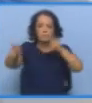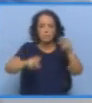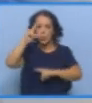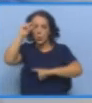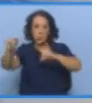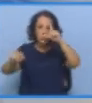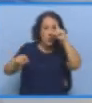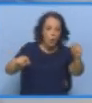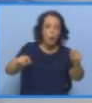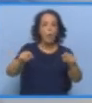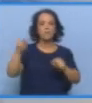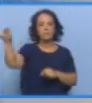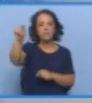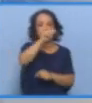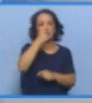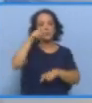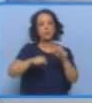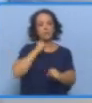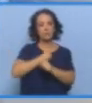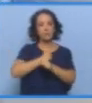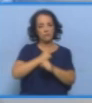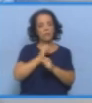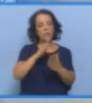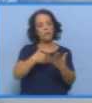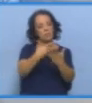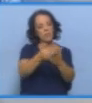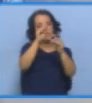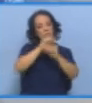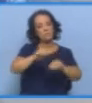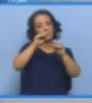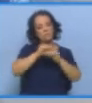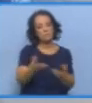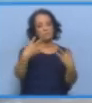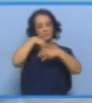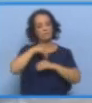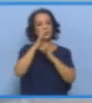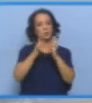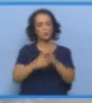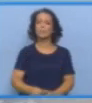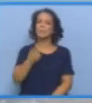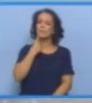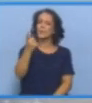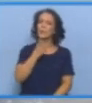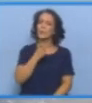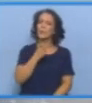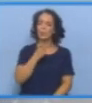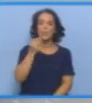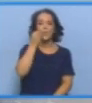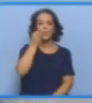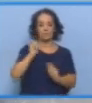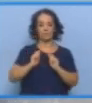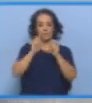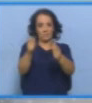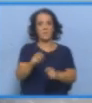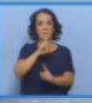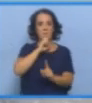uma forma de sacerdócio para aí tornar Jesus Cristo presente e a sua mensagem. E como é que foi esse momento da ordenação, a primeira ordenação